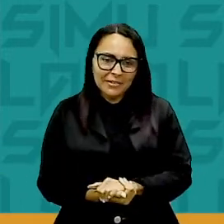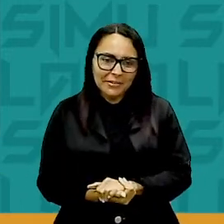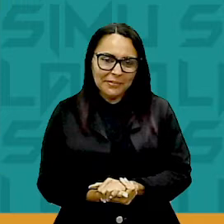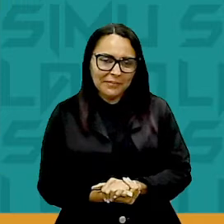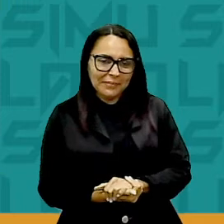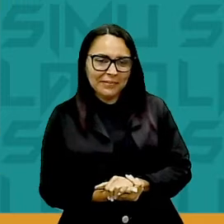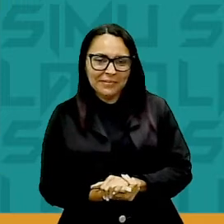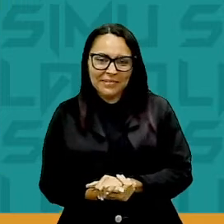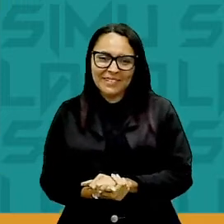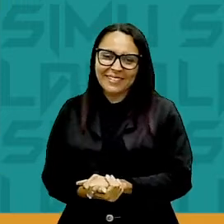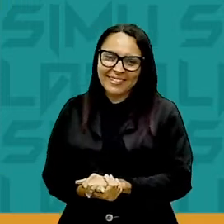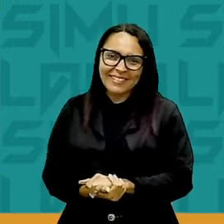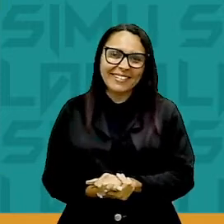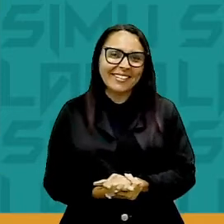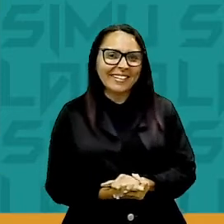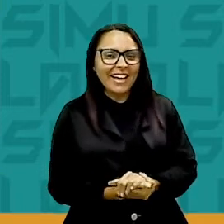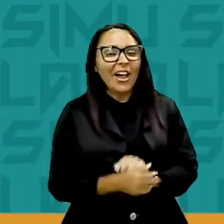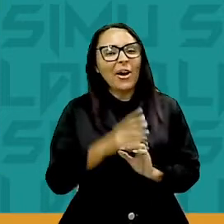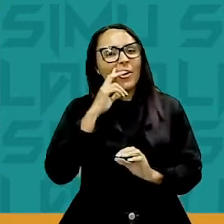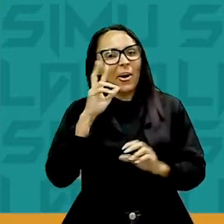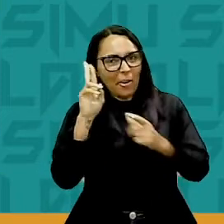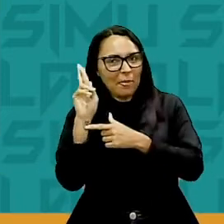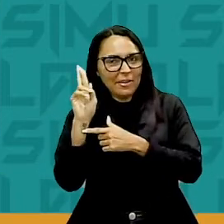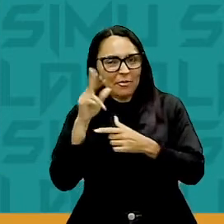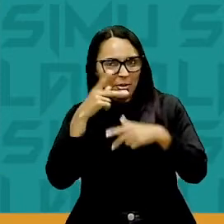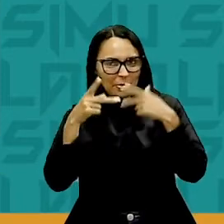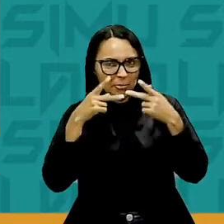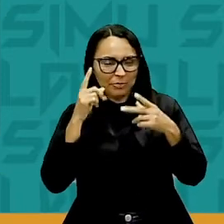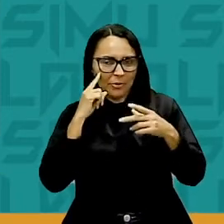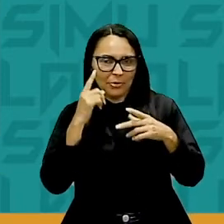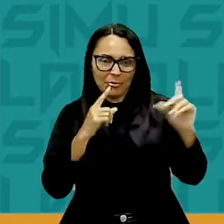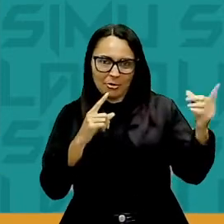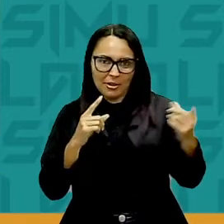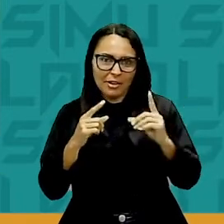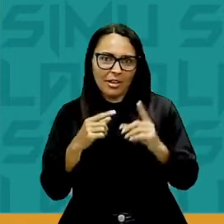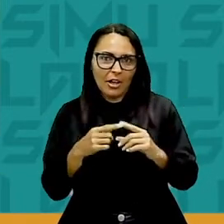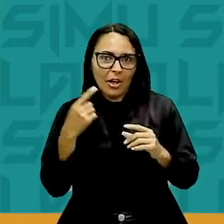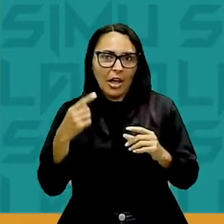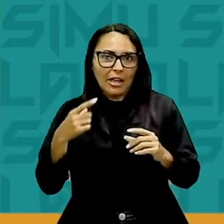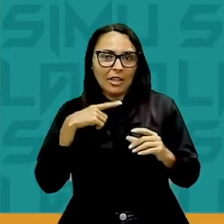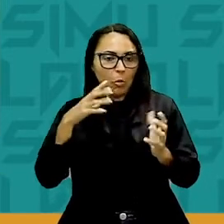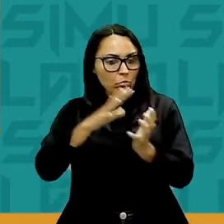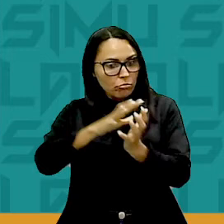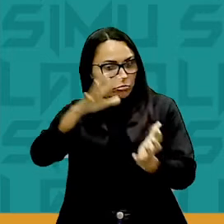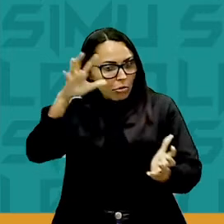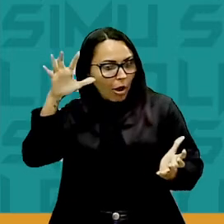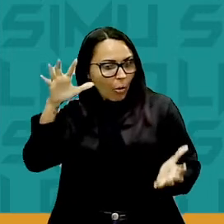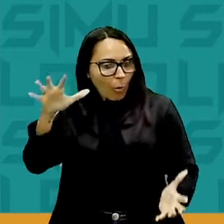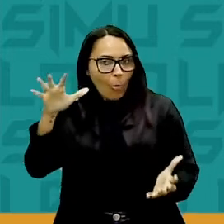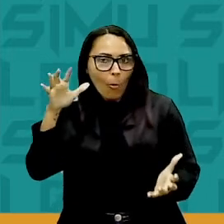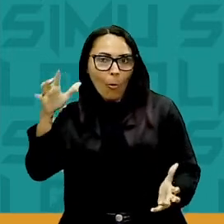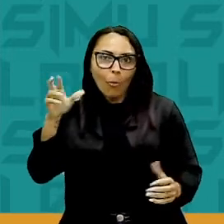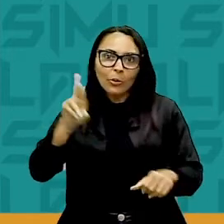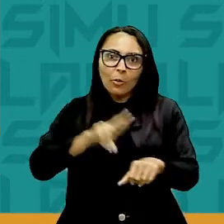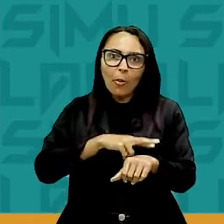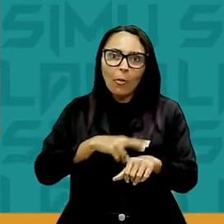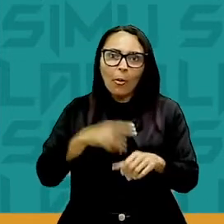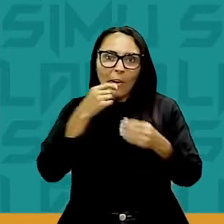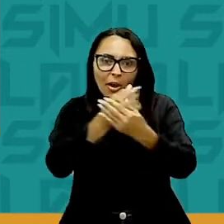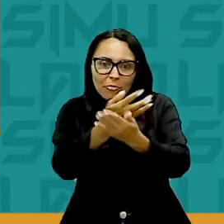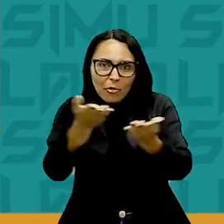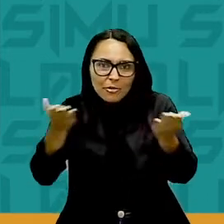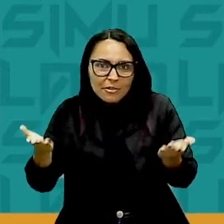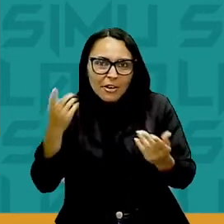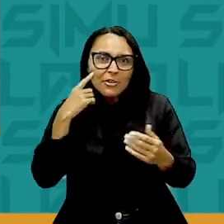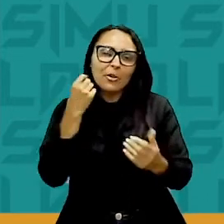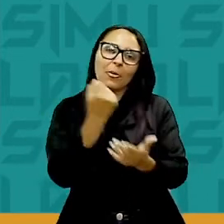Roberta me falou quando eu cheguei aqui hoje, ela disse assim, olha, tem um saco de bombom aqui para vocês, que eu